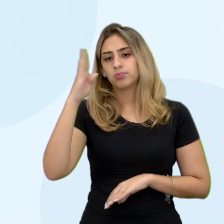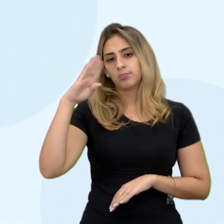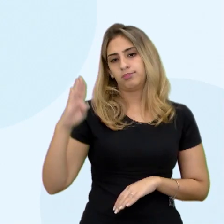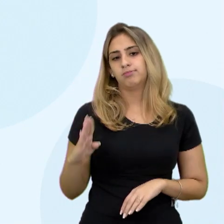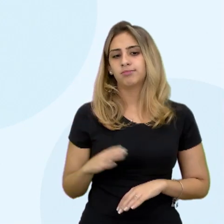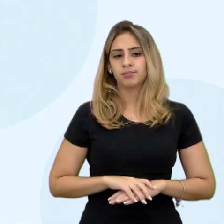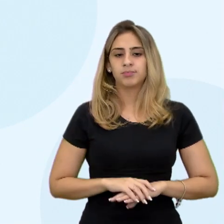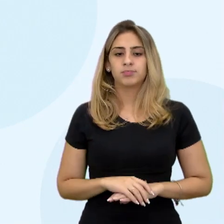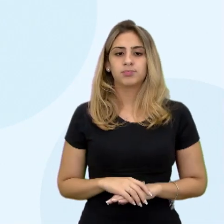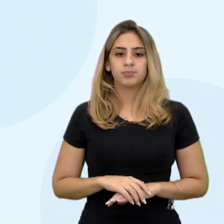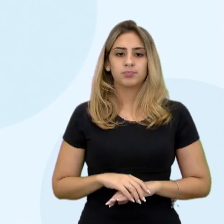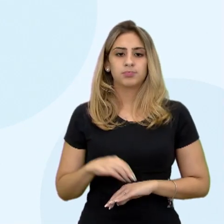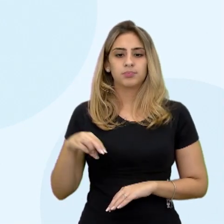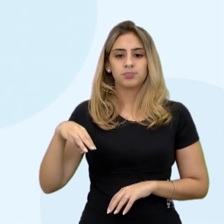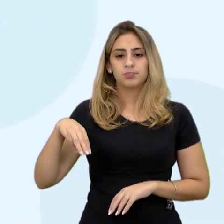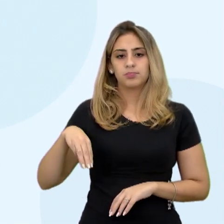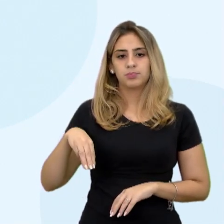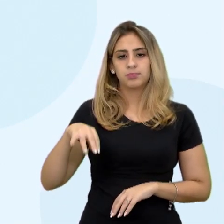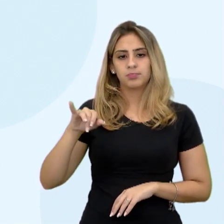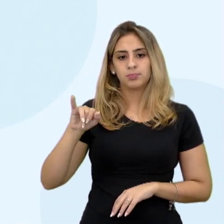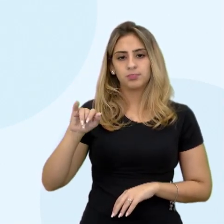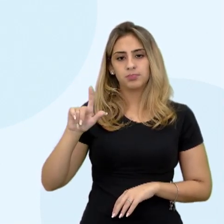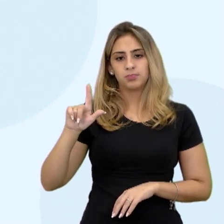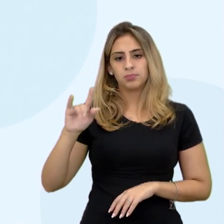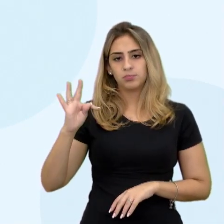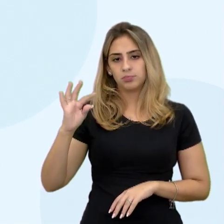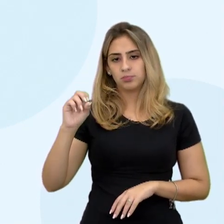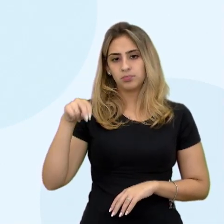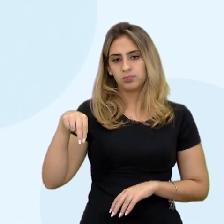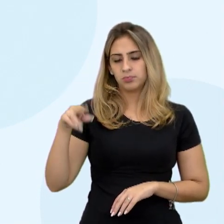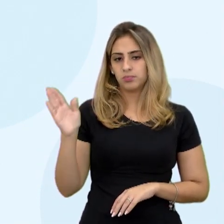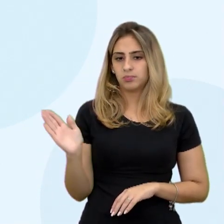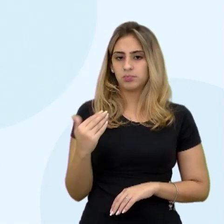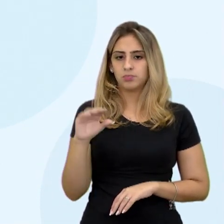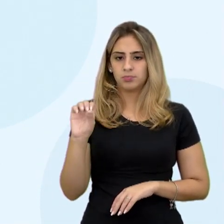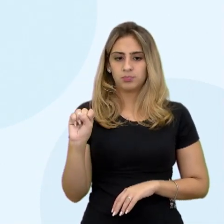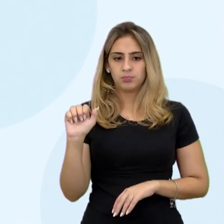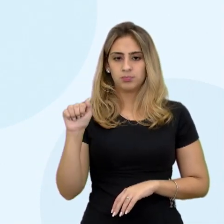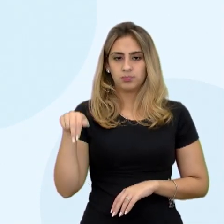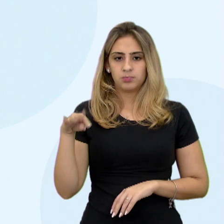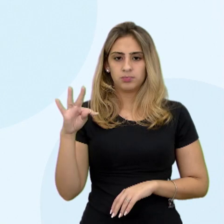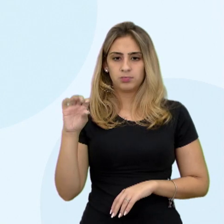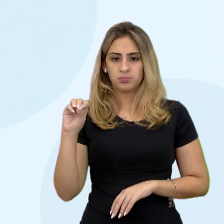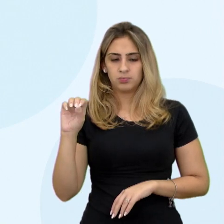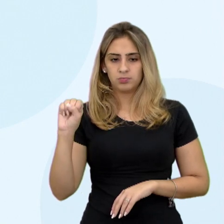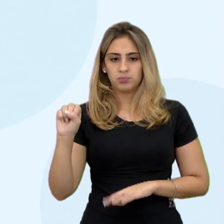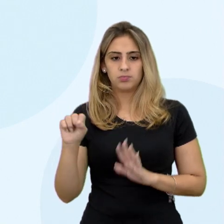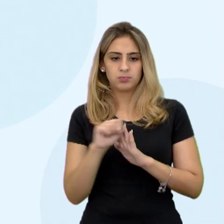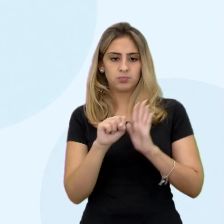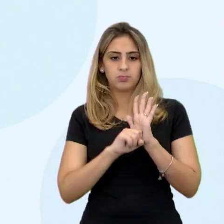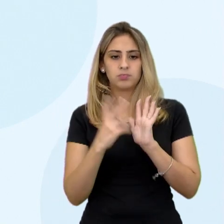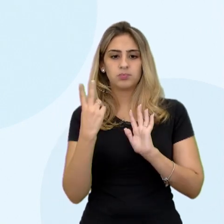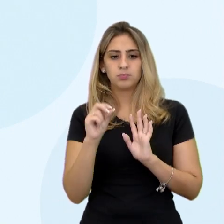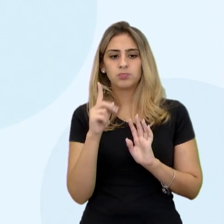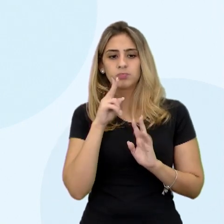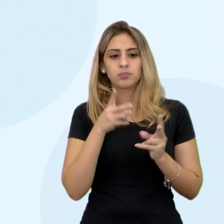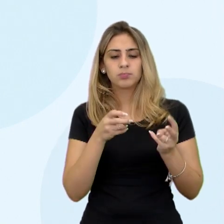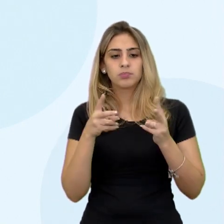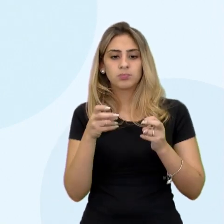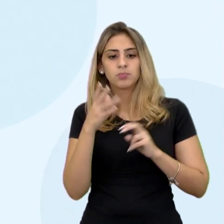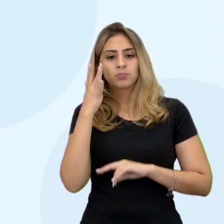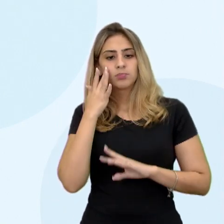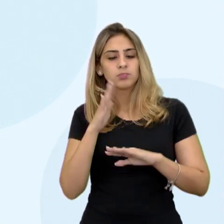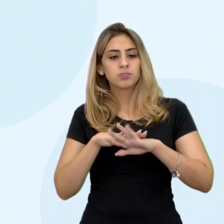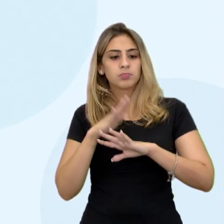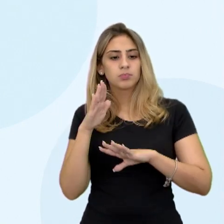né? Isso, brasileiro aí, século XX, né, o nascimento dele. O Milton Santos é considerado um